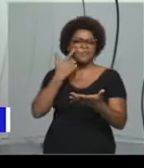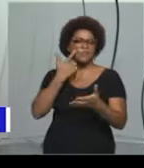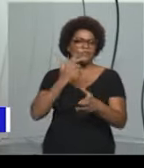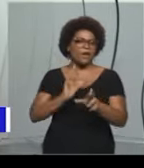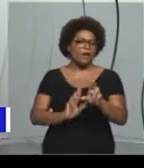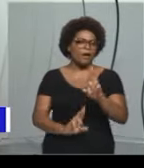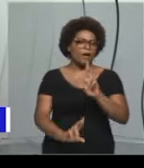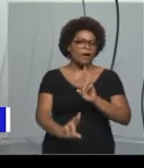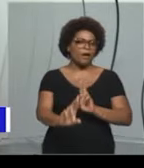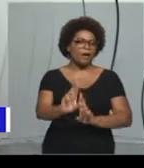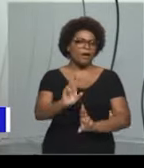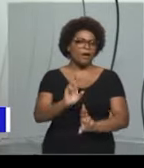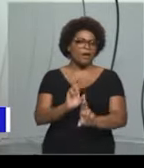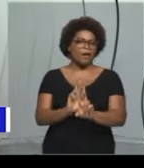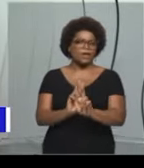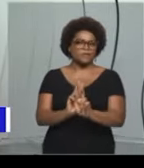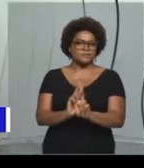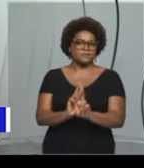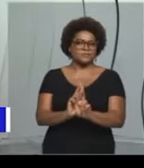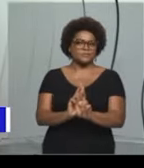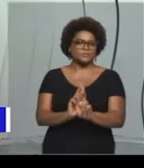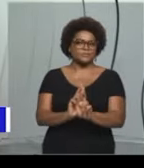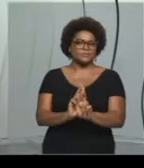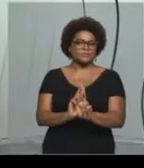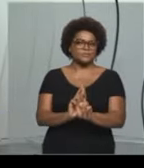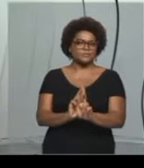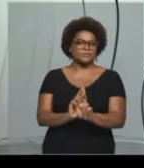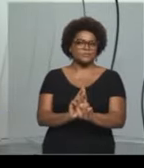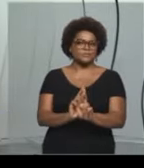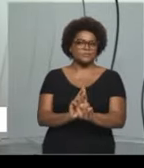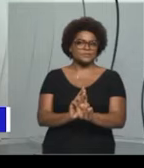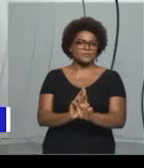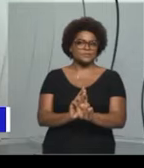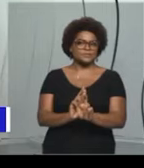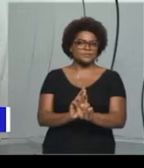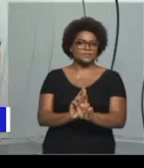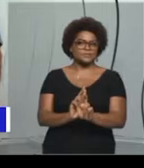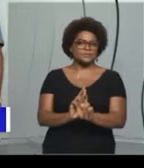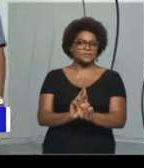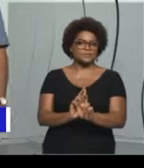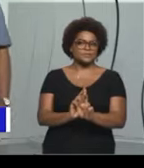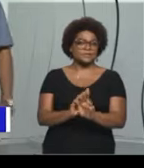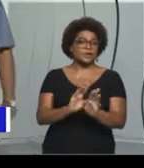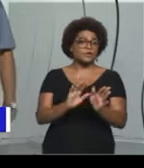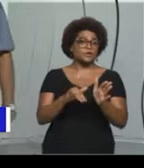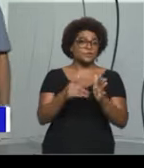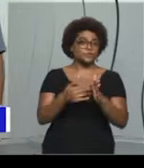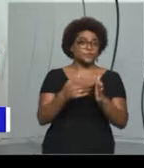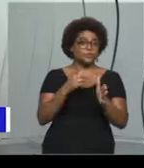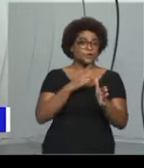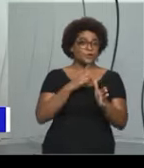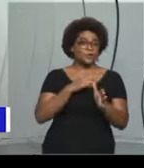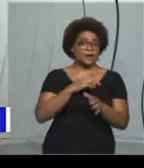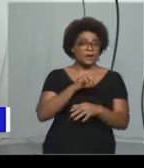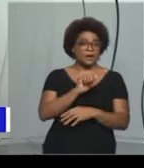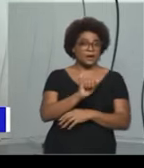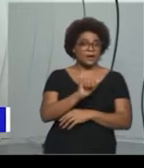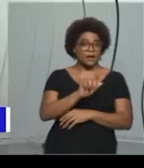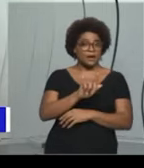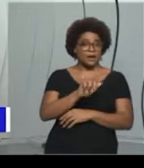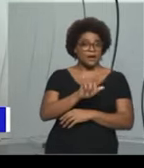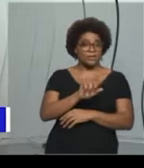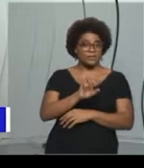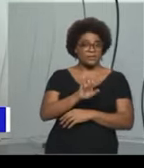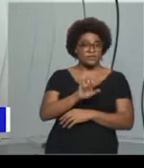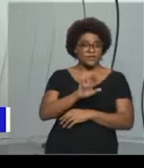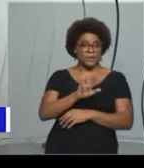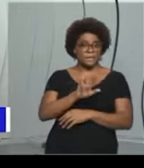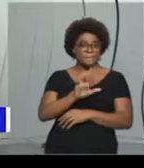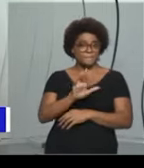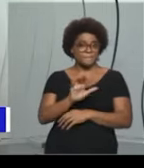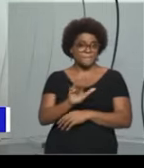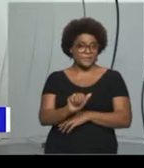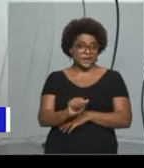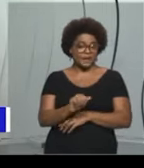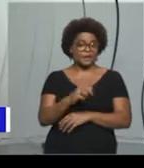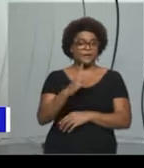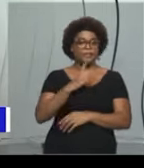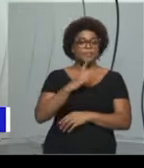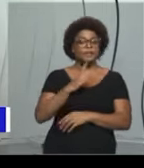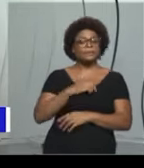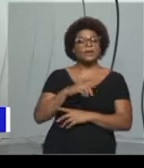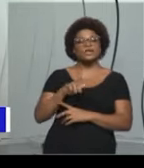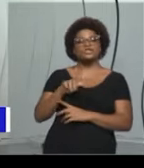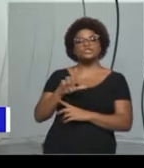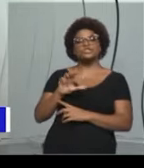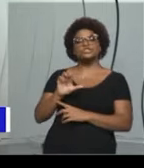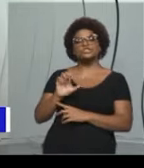relação, na verdade, entre o mundo da álgebra, né, e o mundo da geometria, que no caso é da geometria